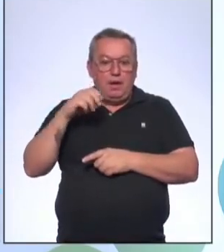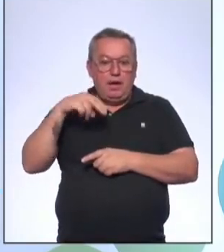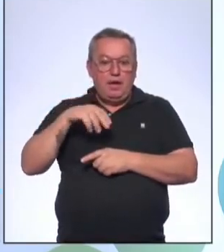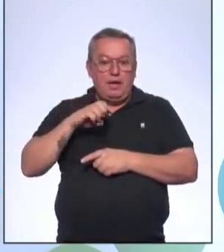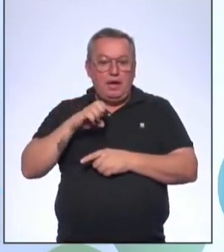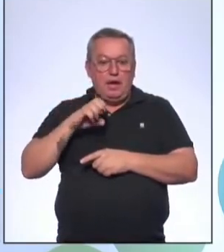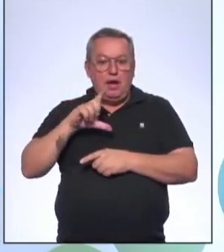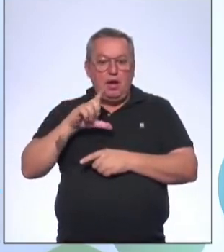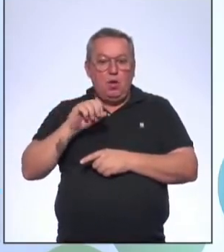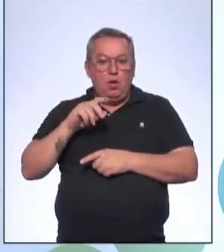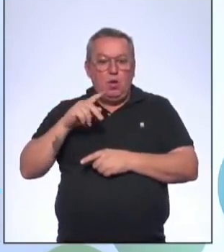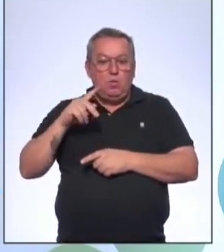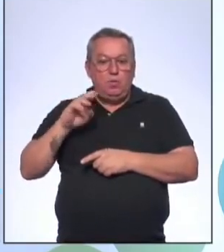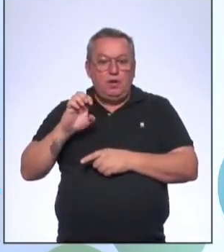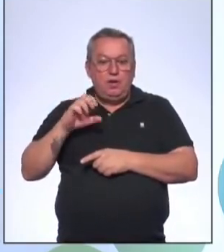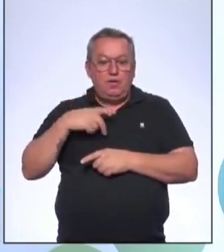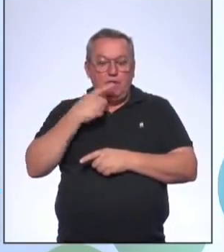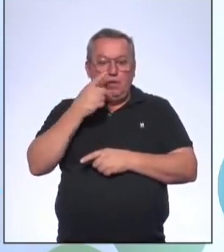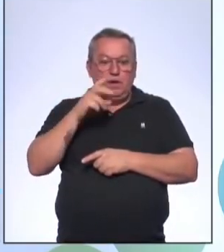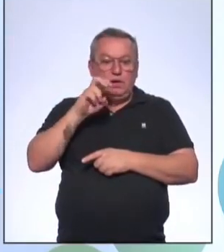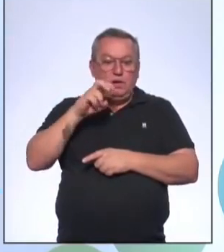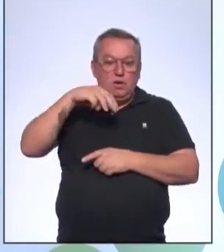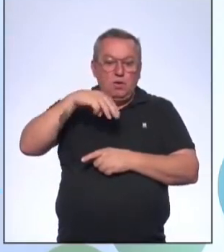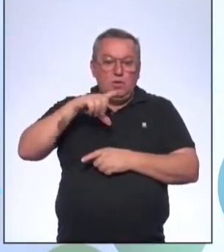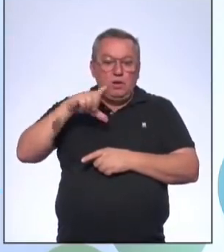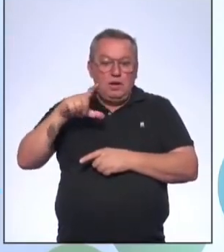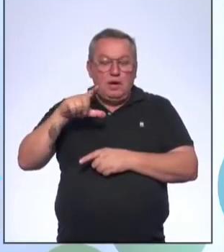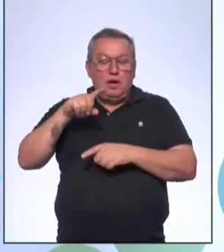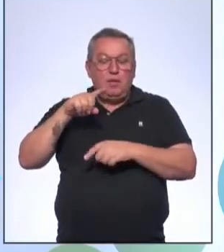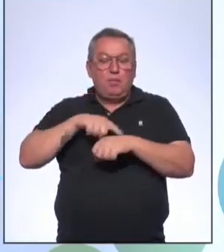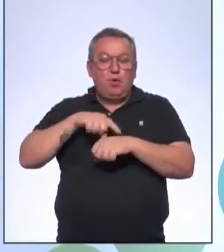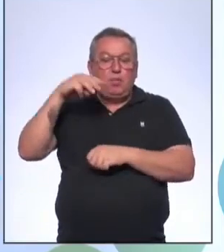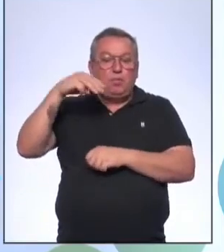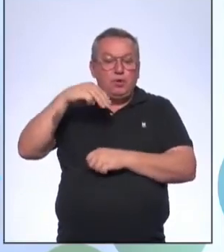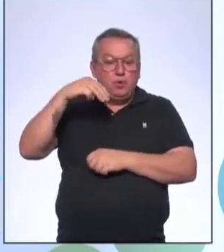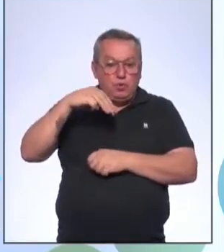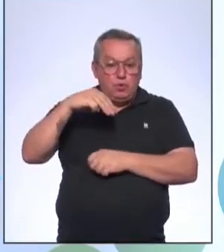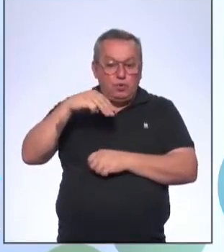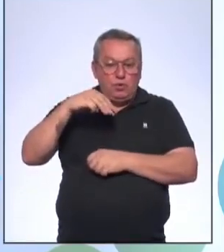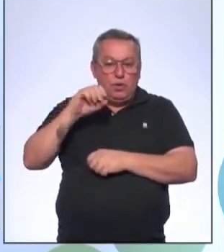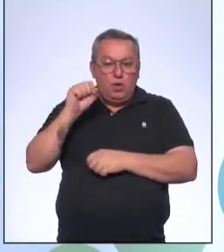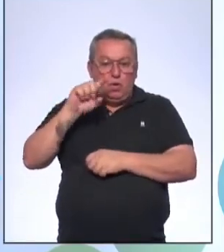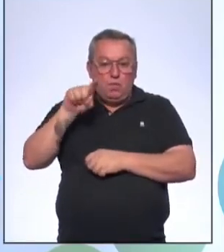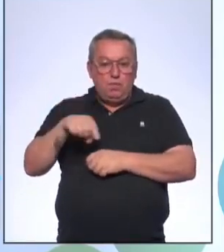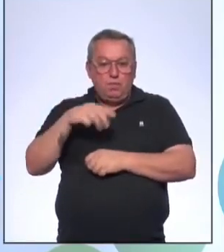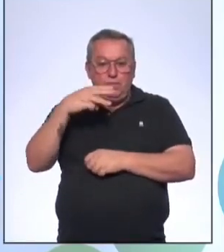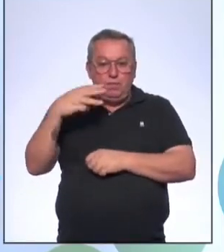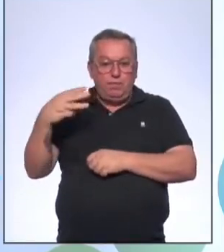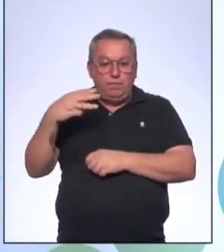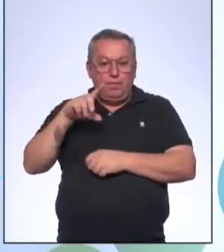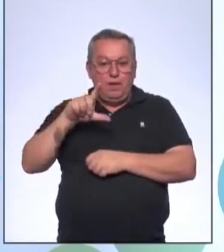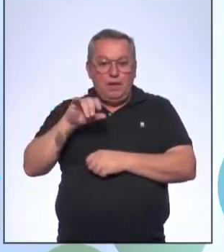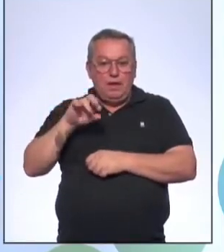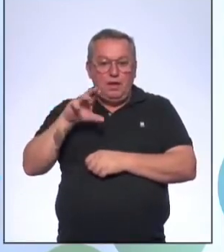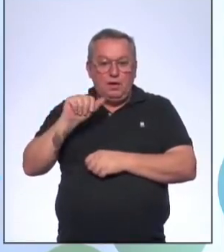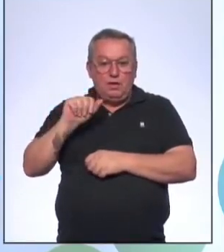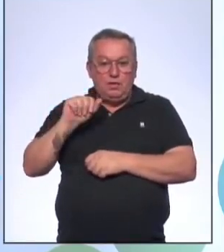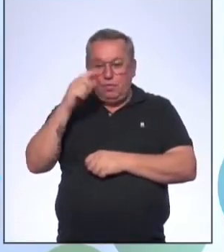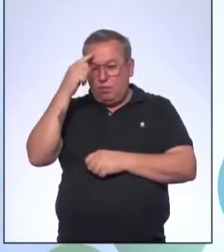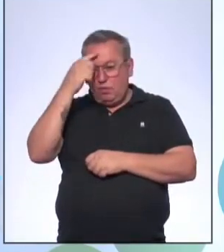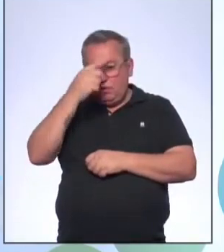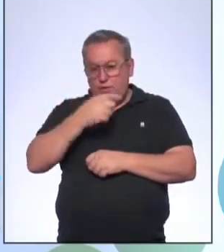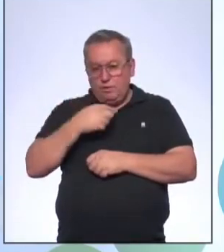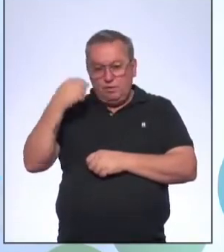disse que são 5 ml por minuto. O Gustavo, que são 8,33 litros por